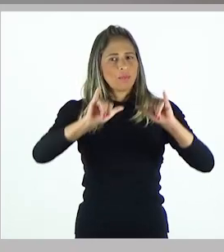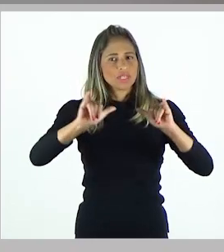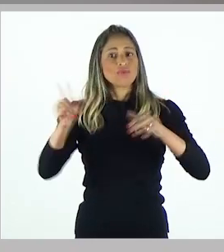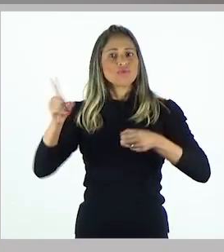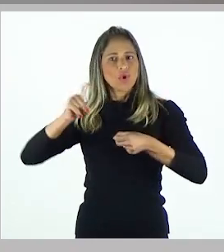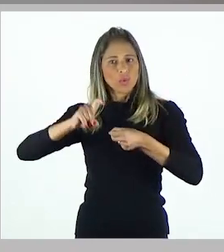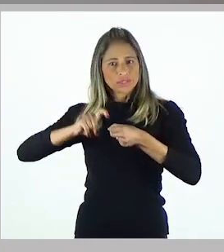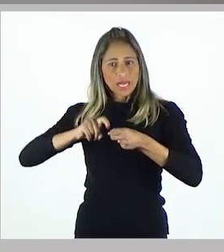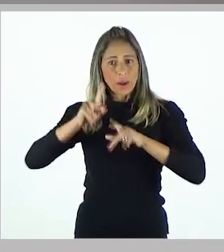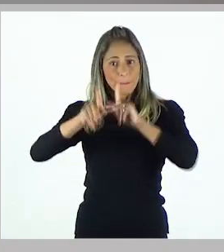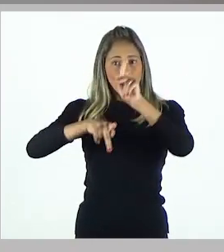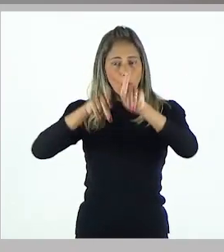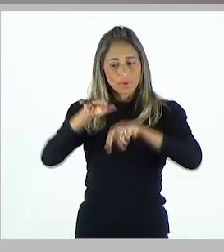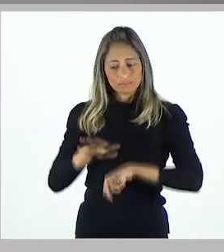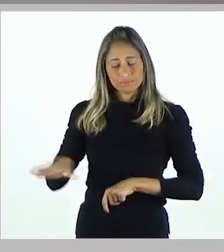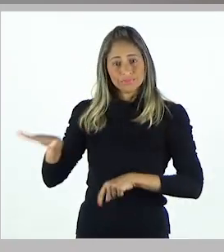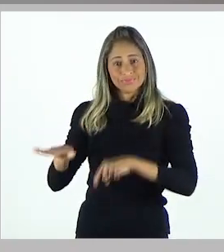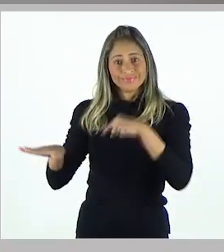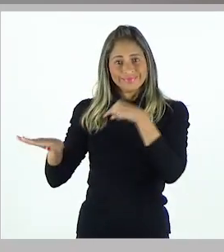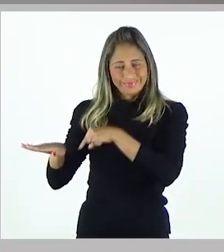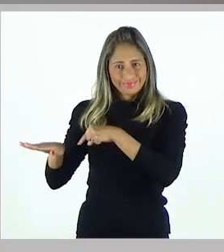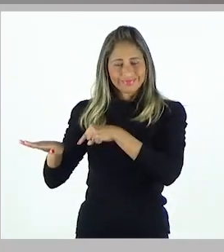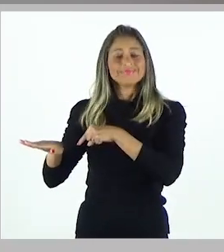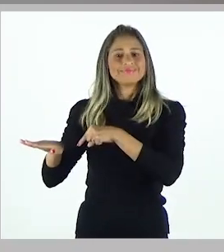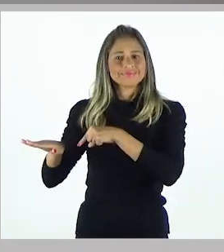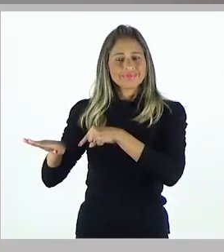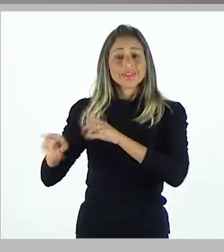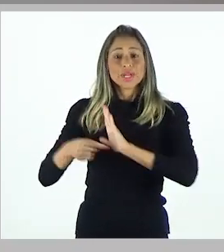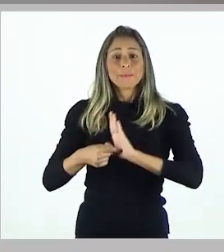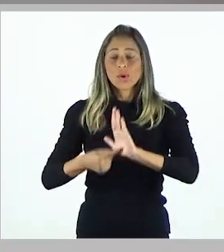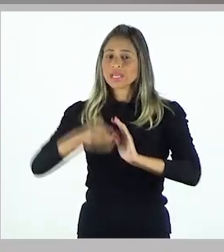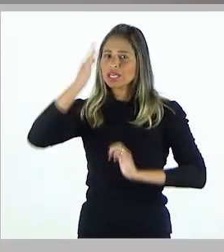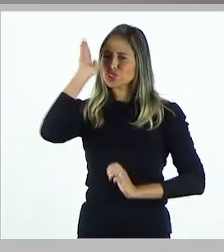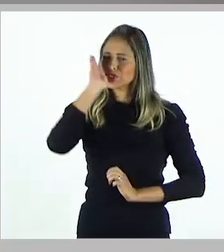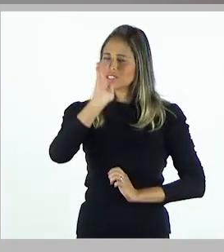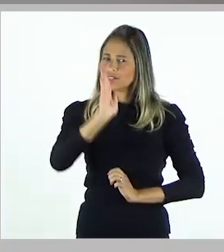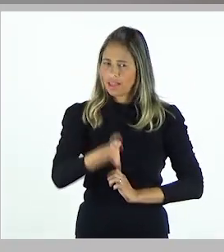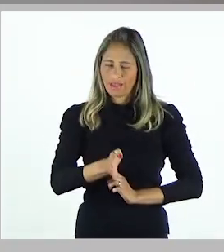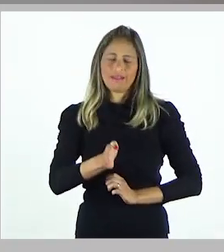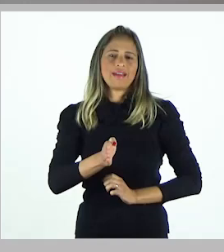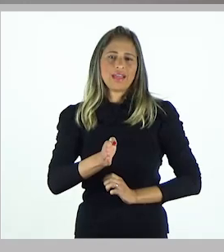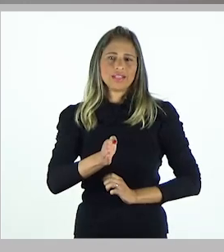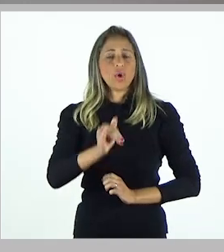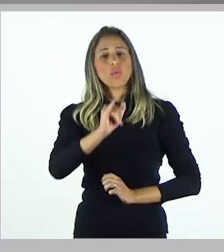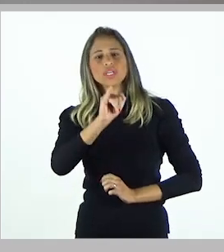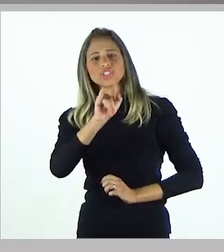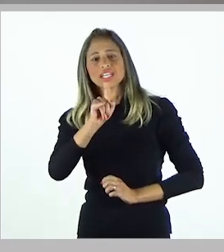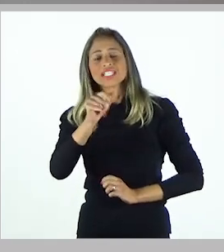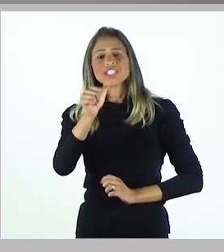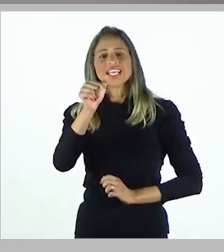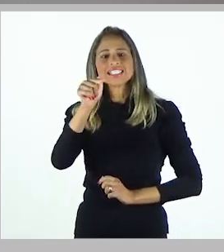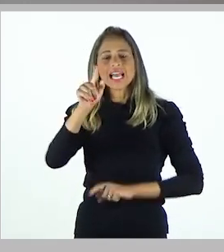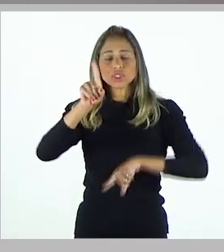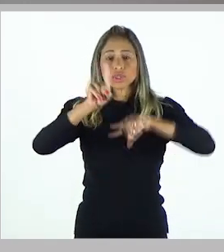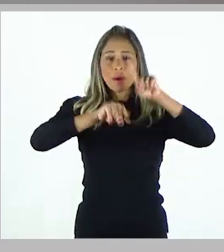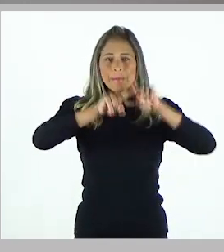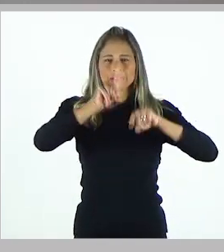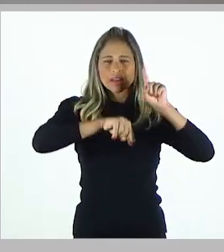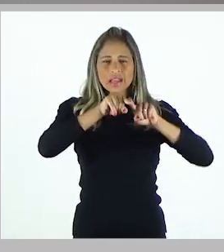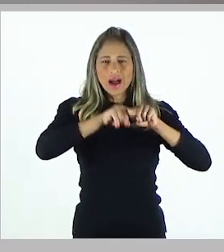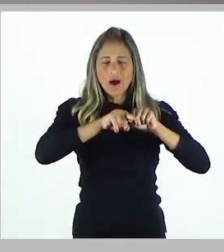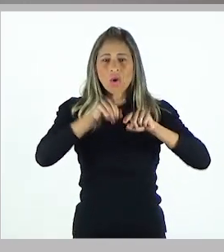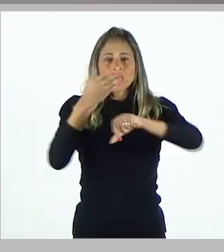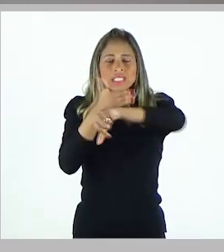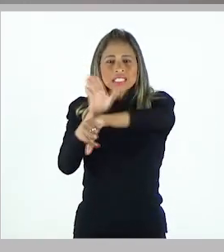informativos voltados para o público infantil, que abordasse direta ou indiretamente os 17